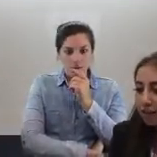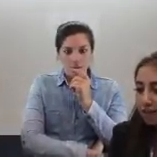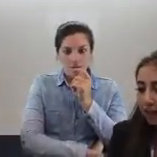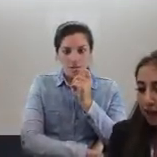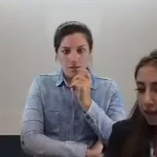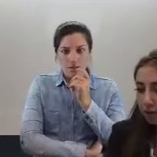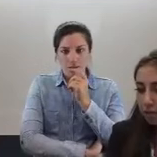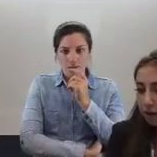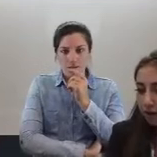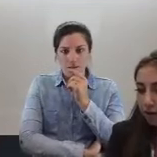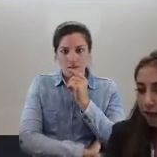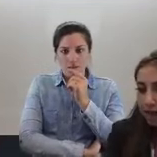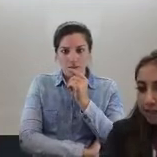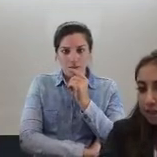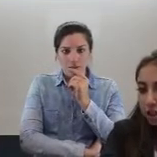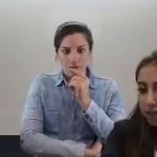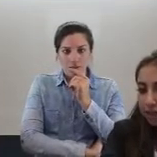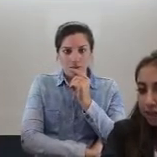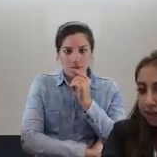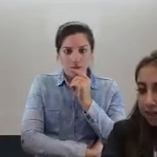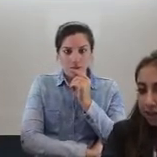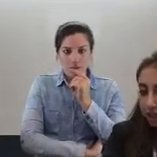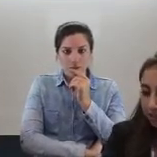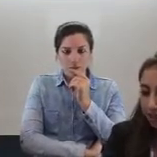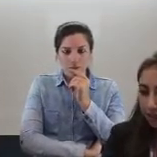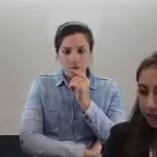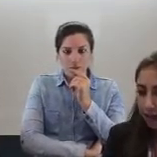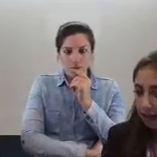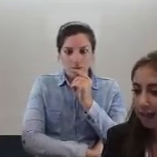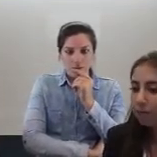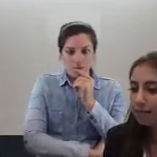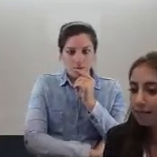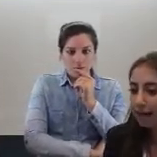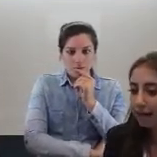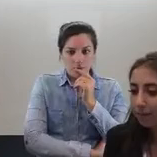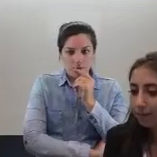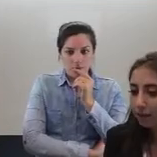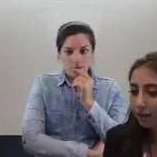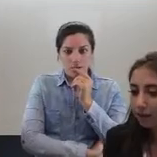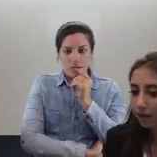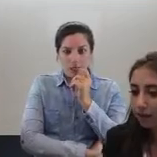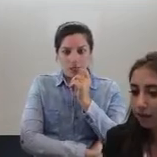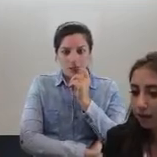pedagogia dentro da revista. Sobe um pouquinho. Só tira aqui. Deixa sem nada. E dá um pesquisar ali.